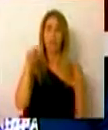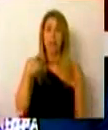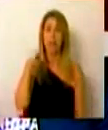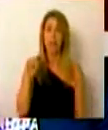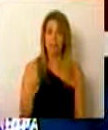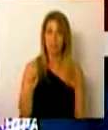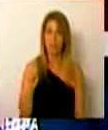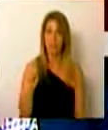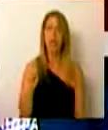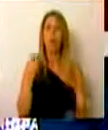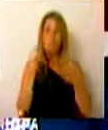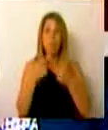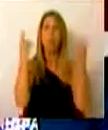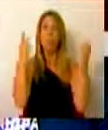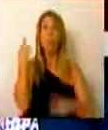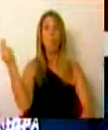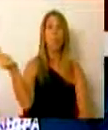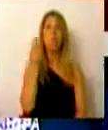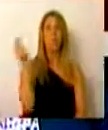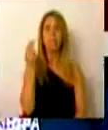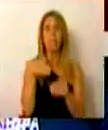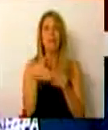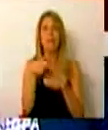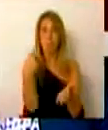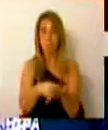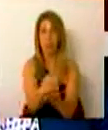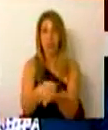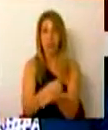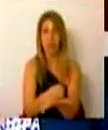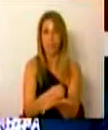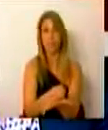Saúde público, universal e tendencialmente gratuito